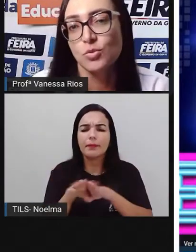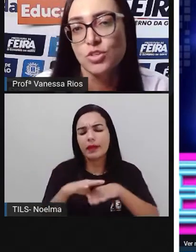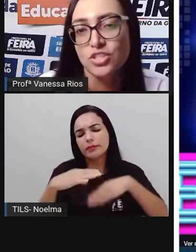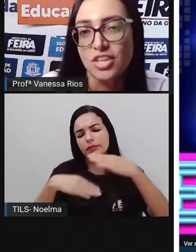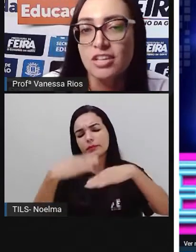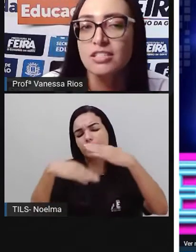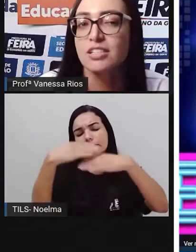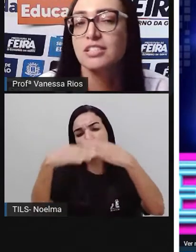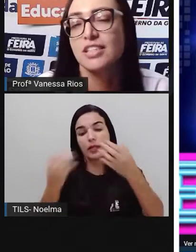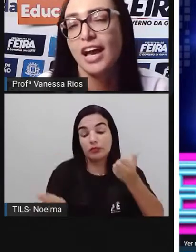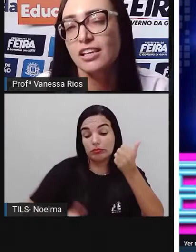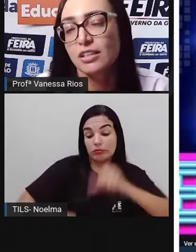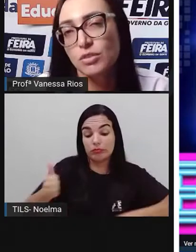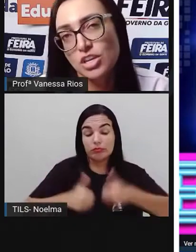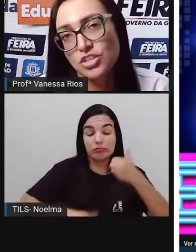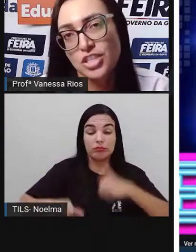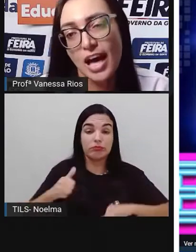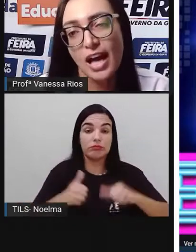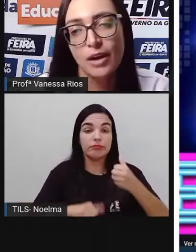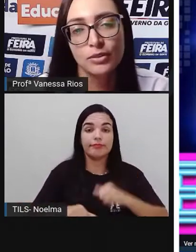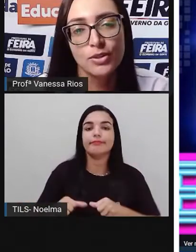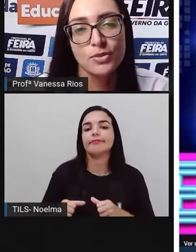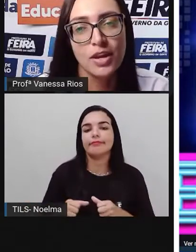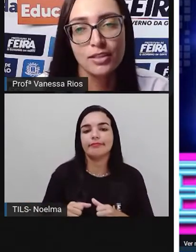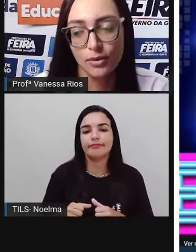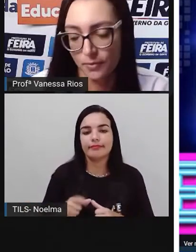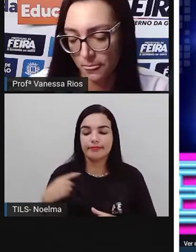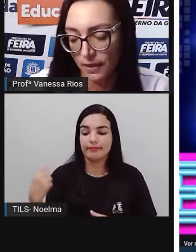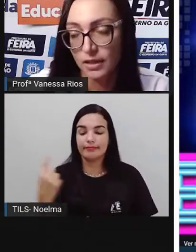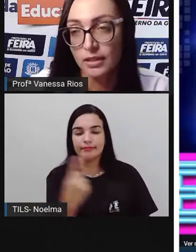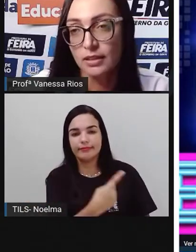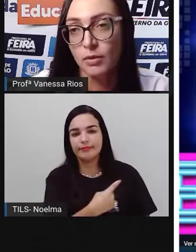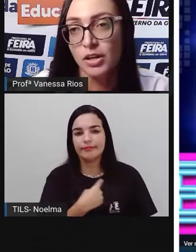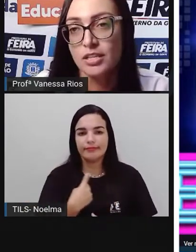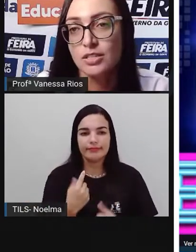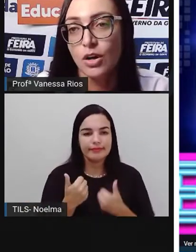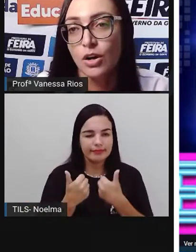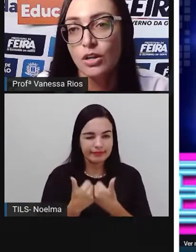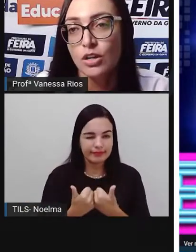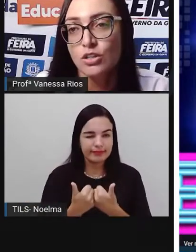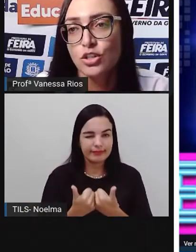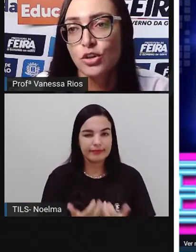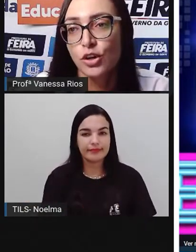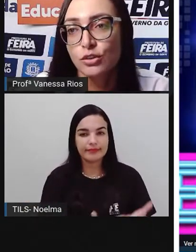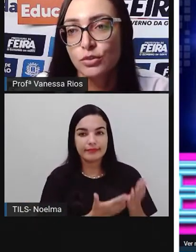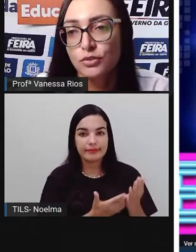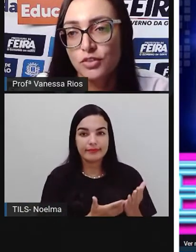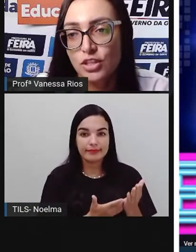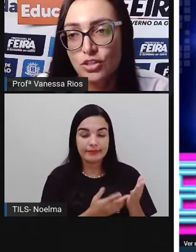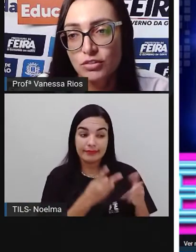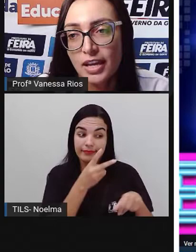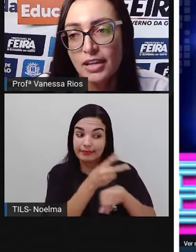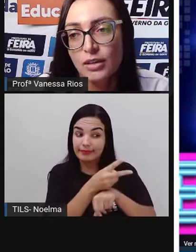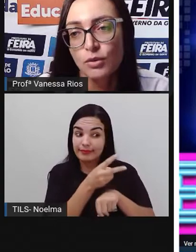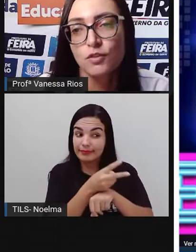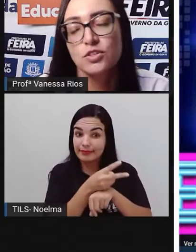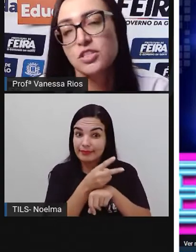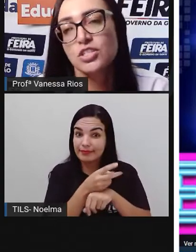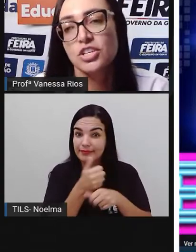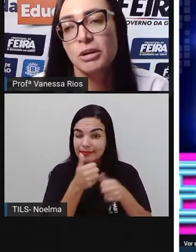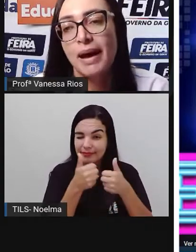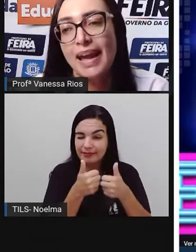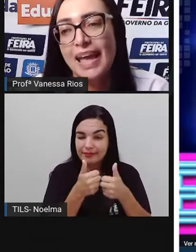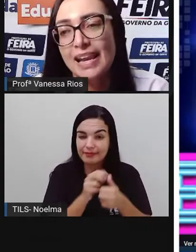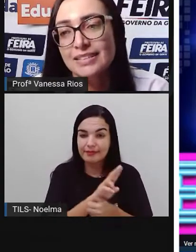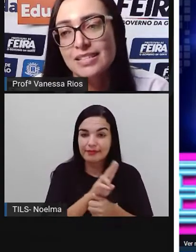das substâncias e daquilo que está ao nosso redor. Então, olhem só, de olho no vídeo, né? O vídeo